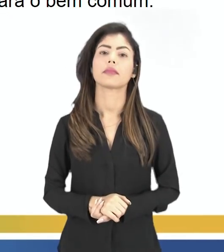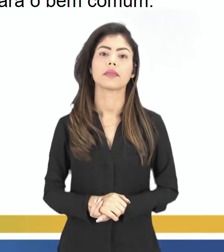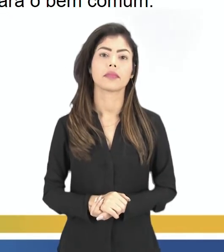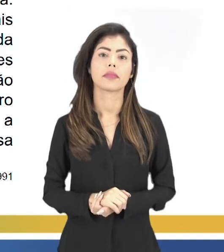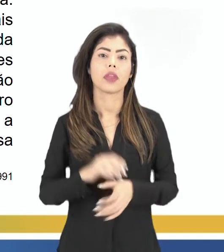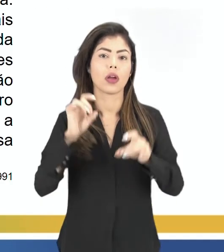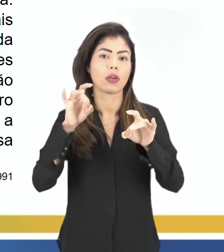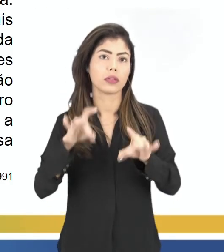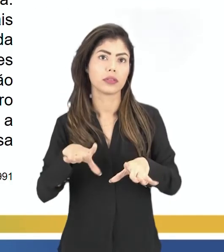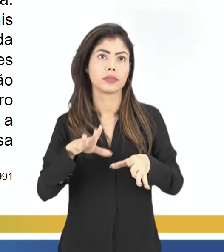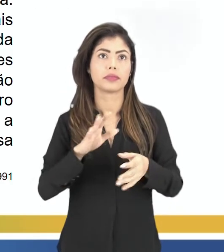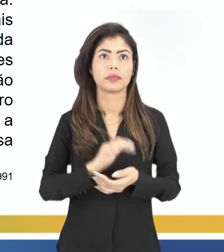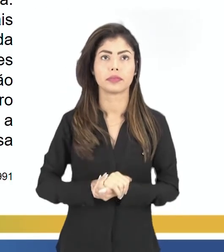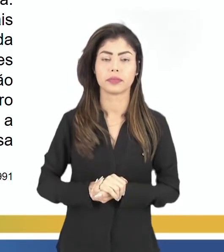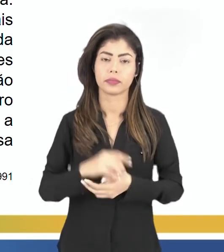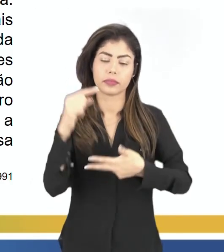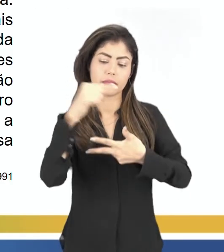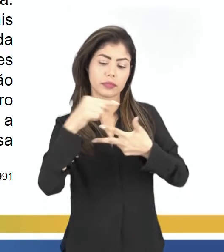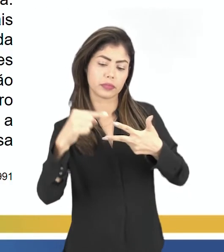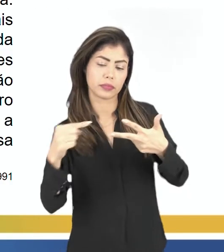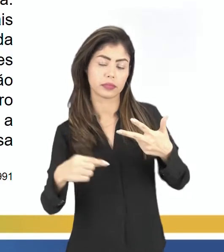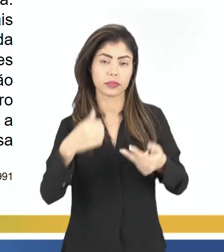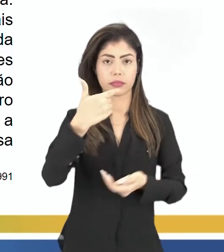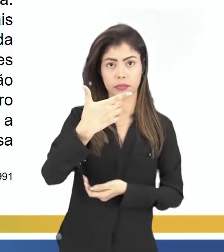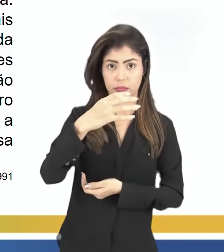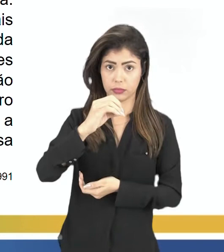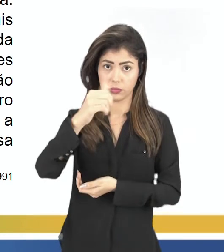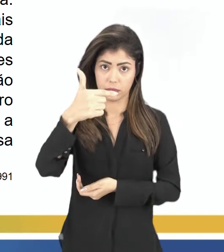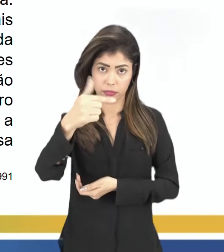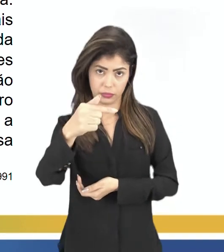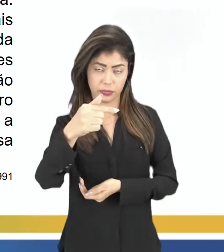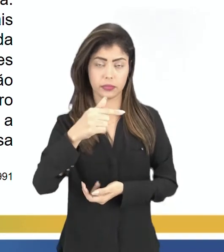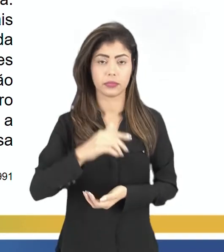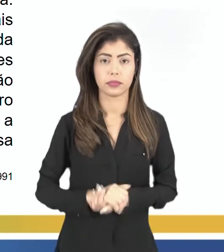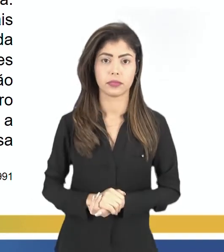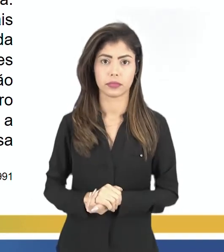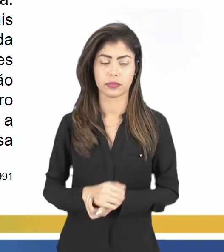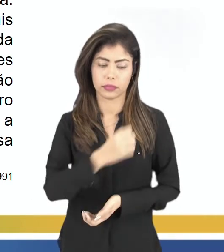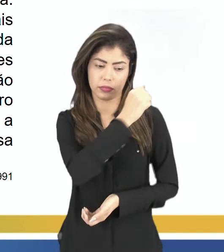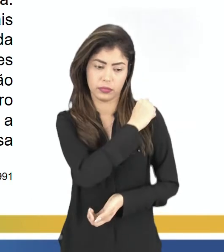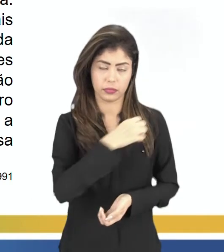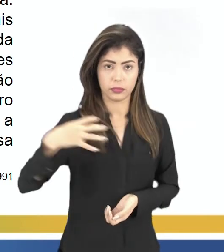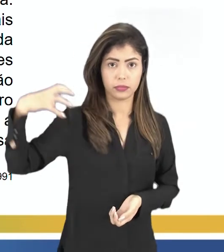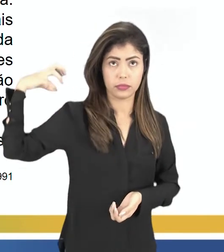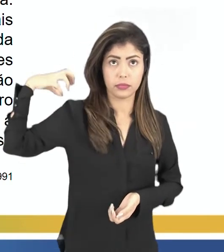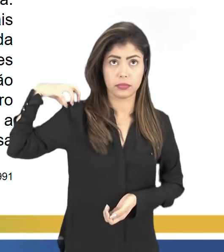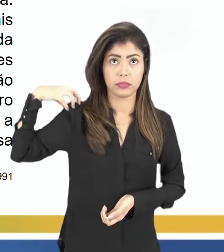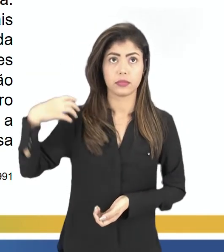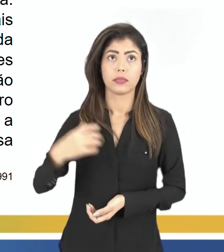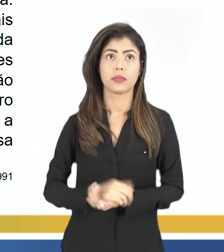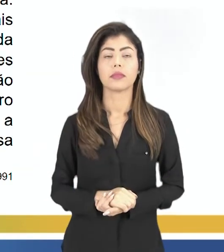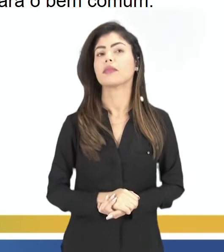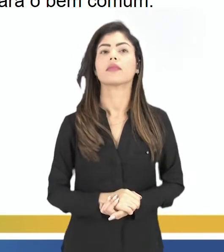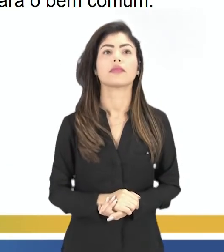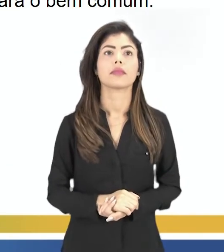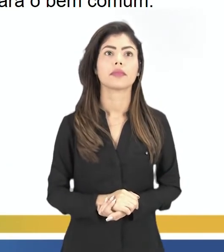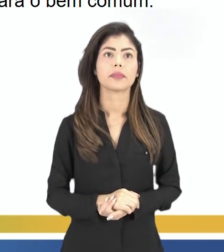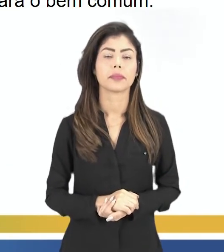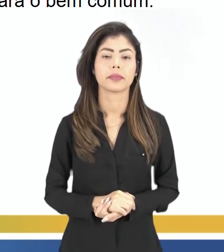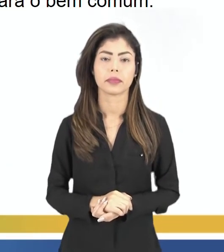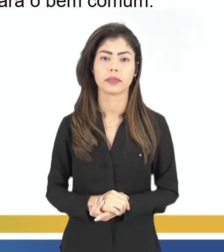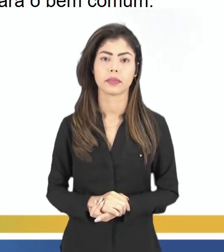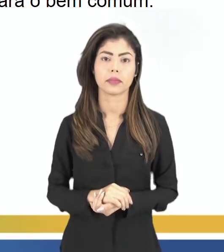Essa é uma última questão, né, do Enem de 2017, de Aristóteles, ó, é mais recente, é uma questão